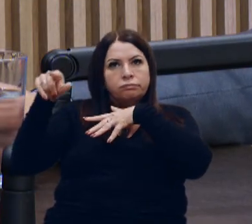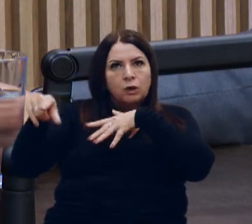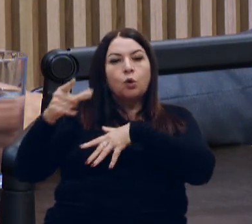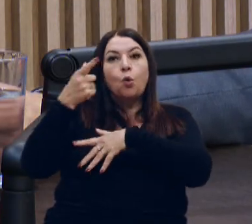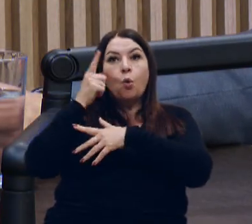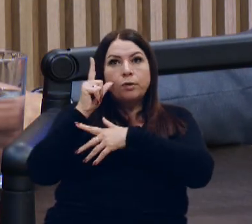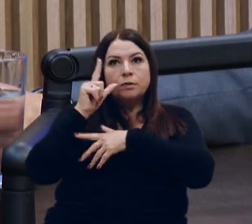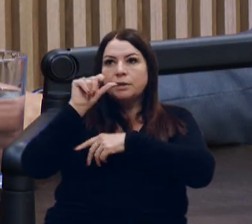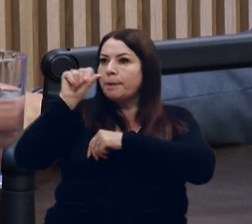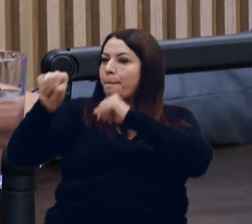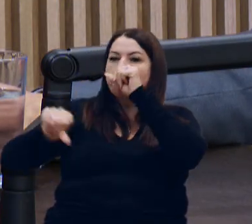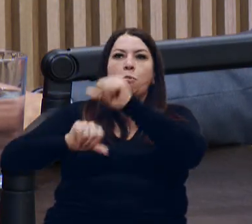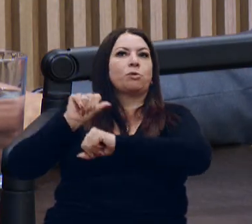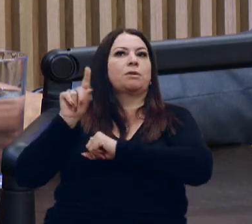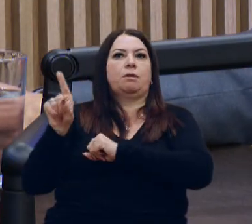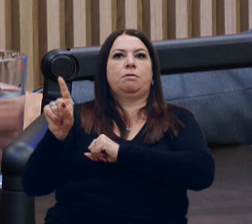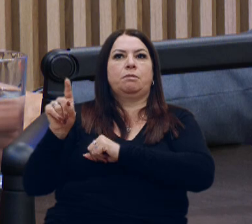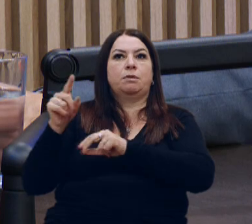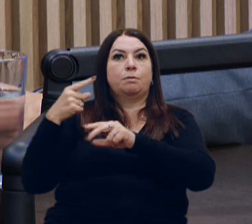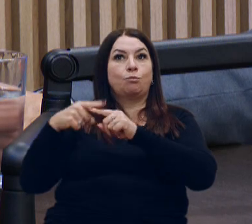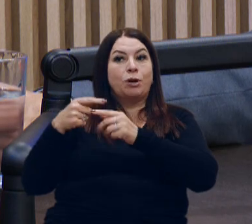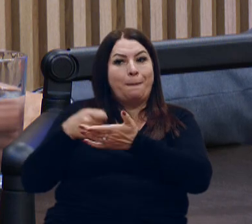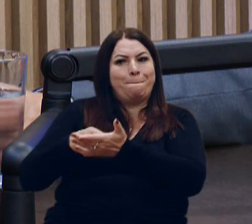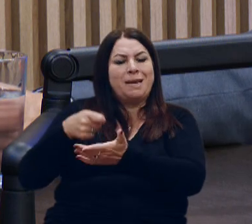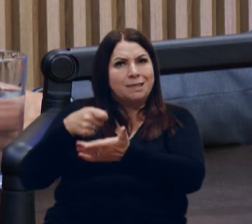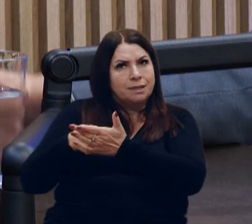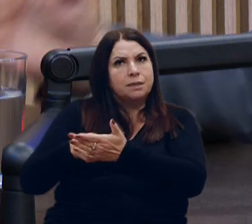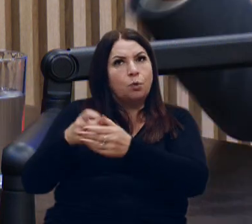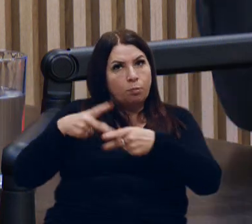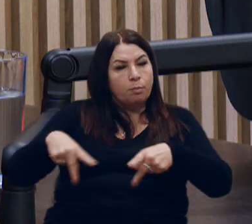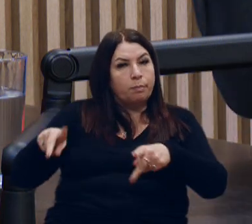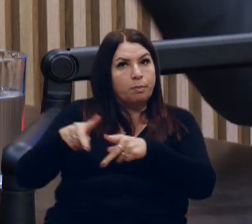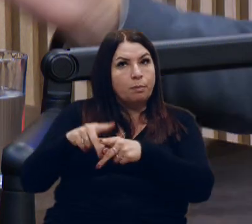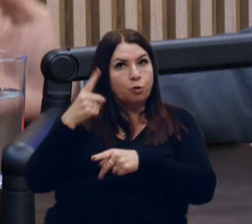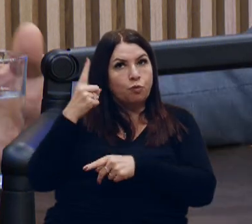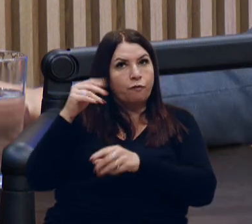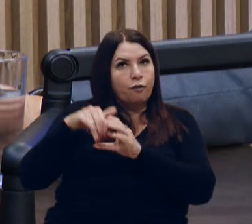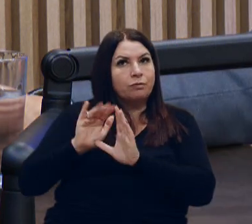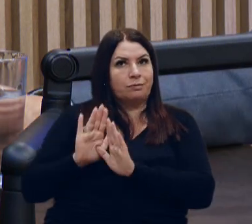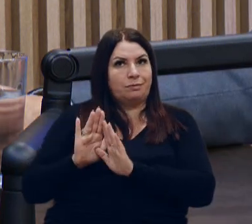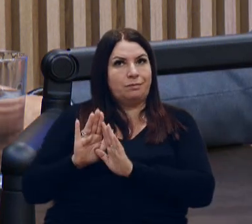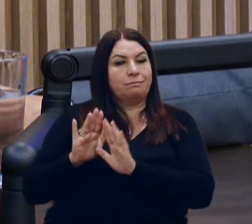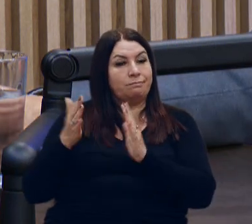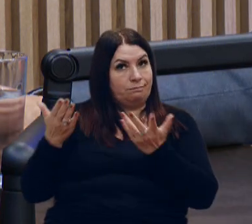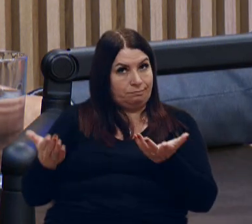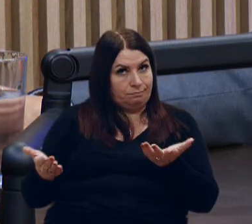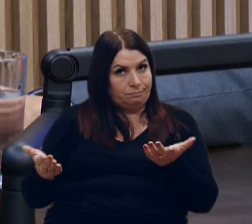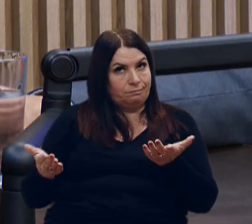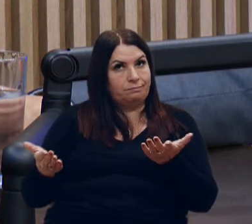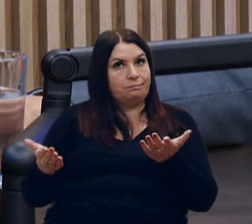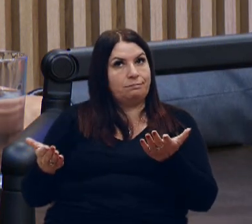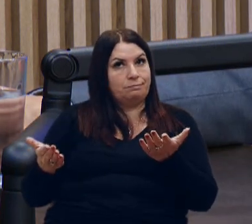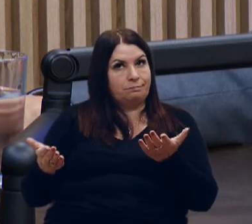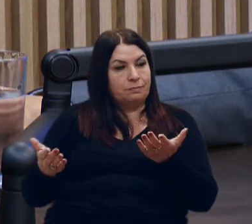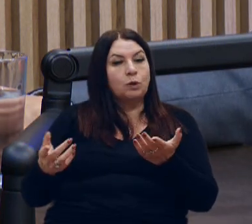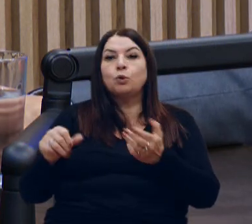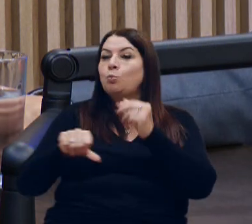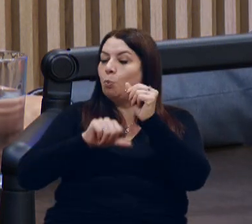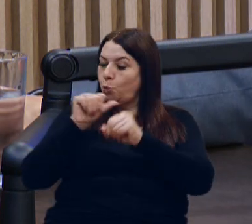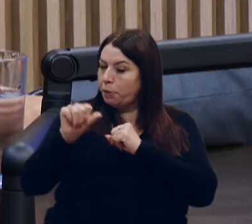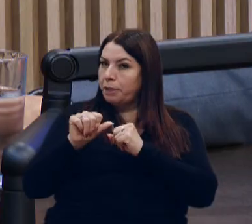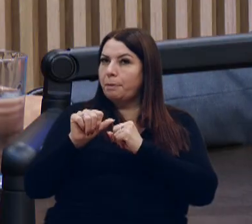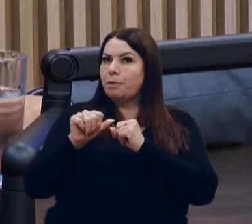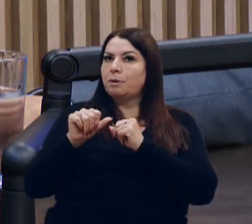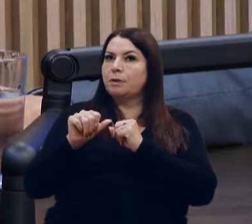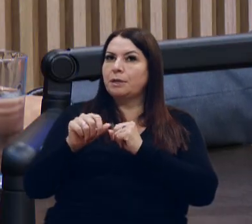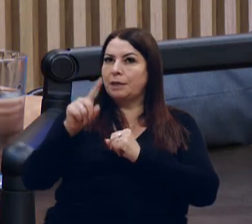conseguimos reverter, por causa da pressão popular, por um voto. Olha só. E revertemos aquela